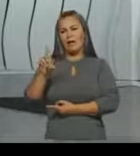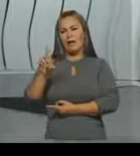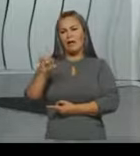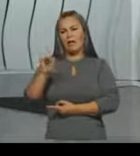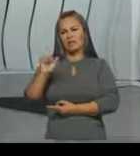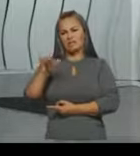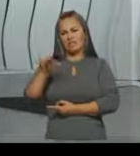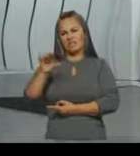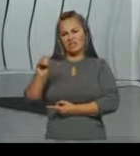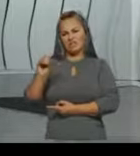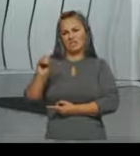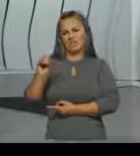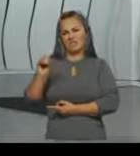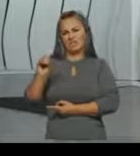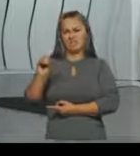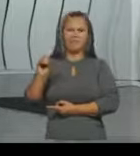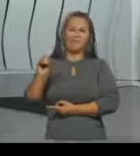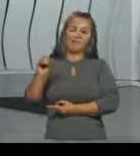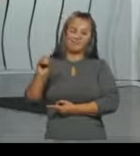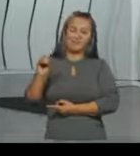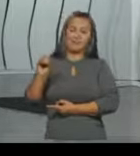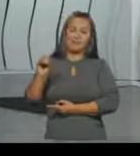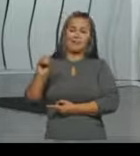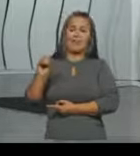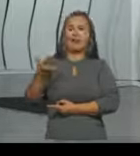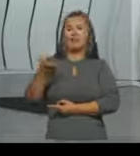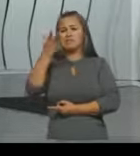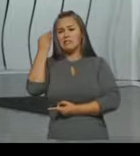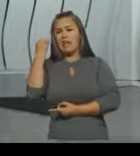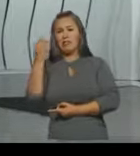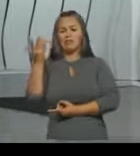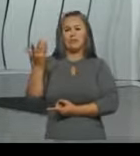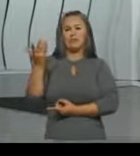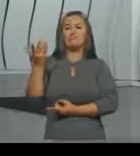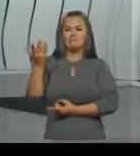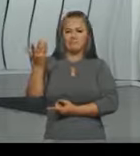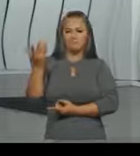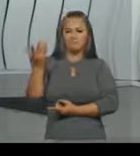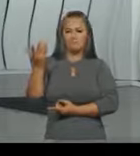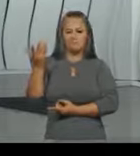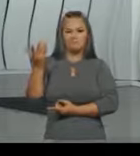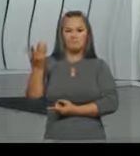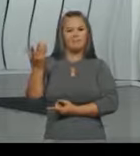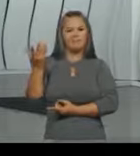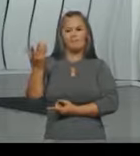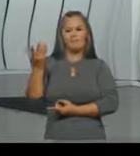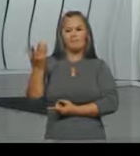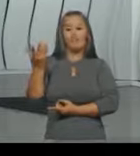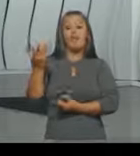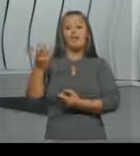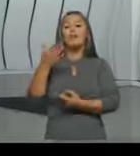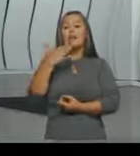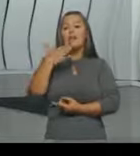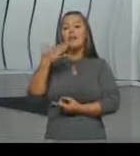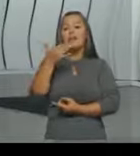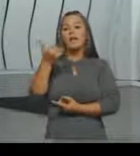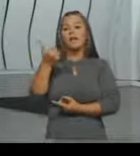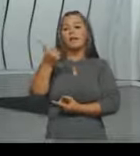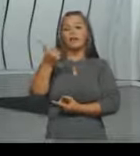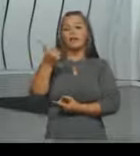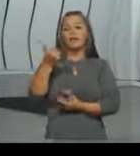com conversão de unidade, aí você tem que sempre escrever radiano. Você vai apanhar muito e eu não quero isso, ok?